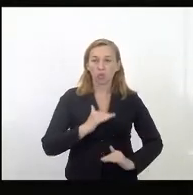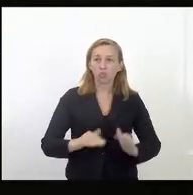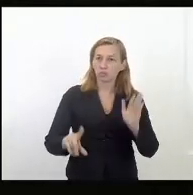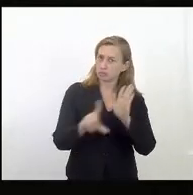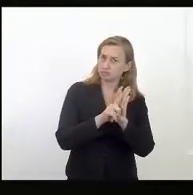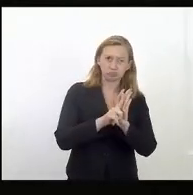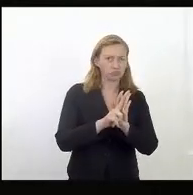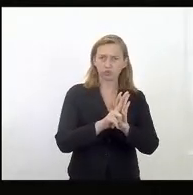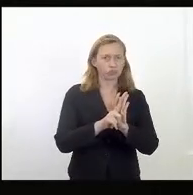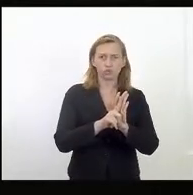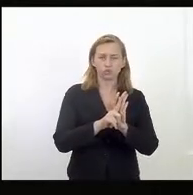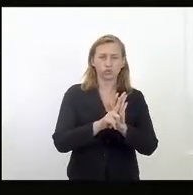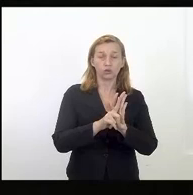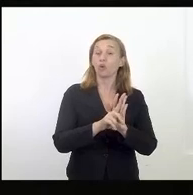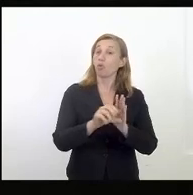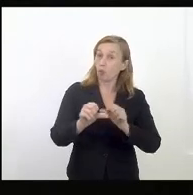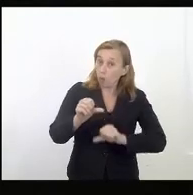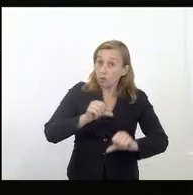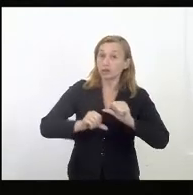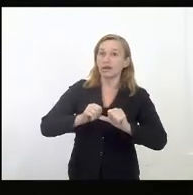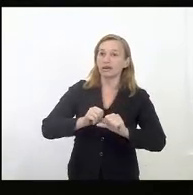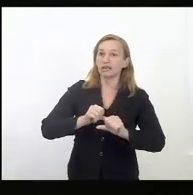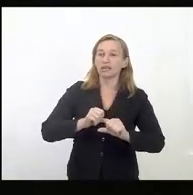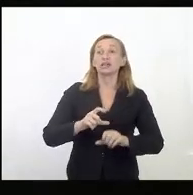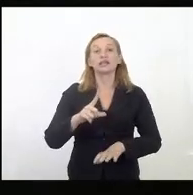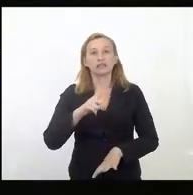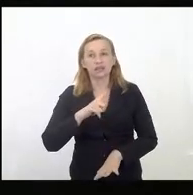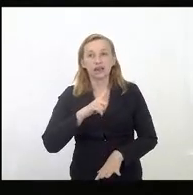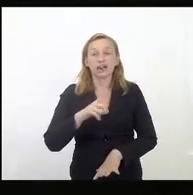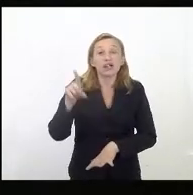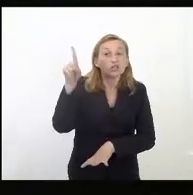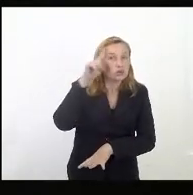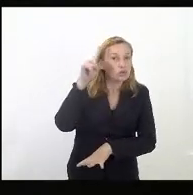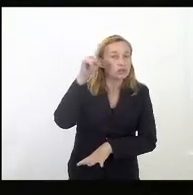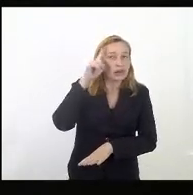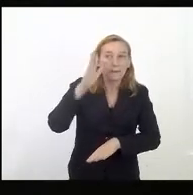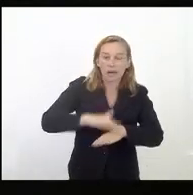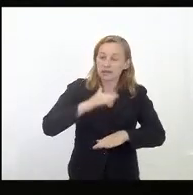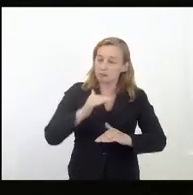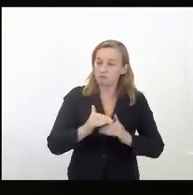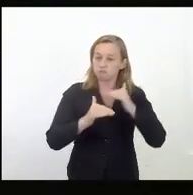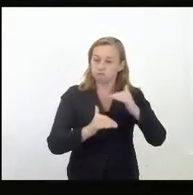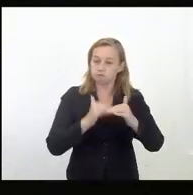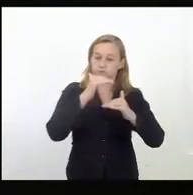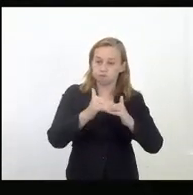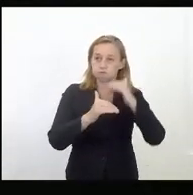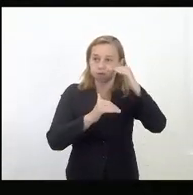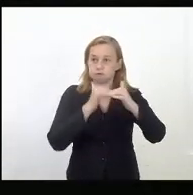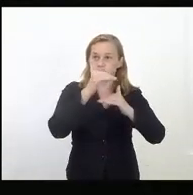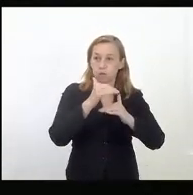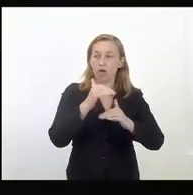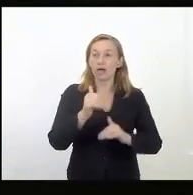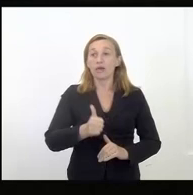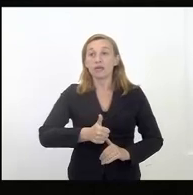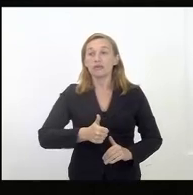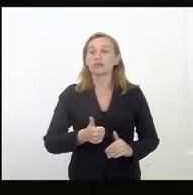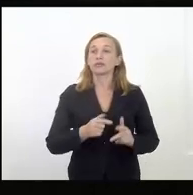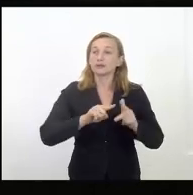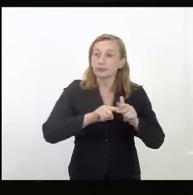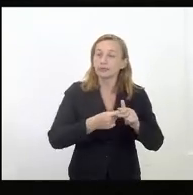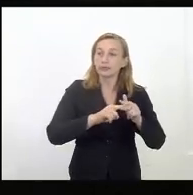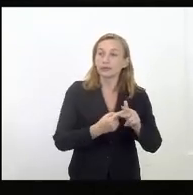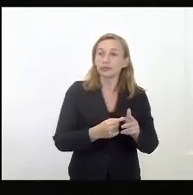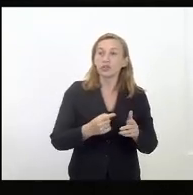lei muito pelo contrário que haja a cada dia mais avanço que ela seja cada vez mais aprimorada o